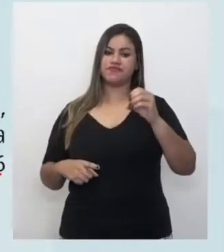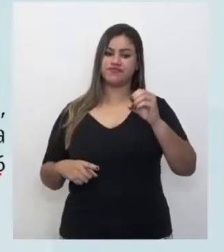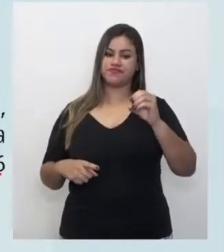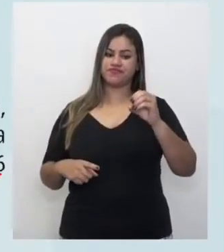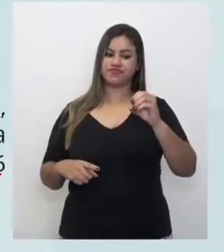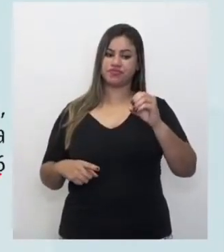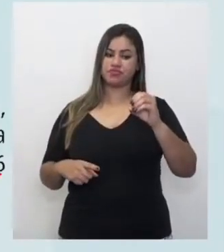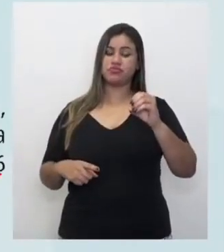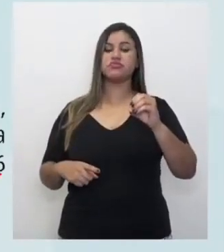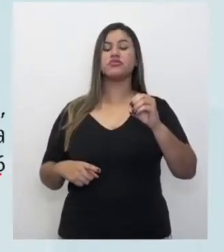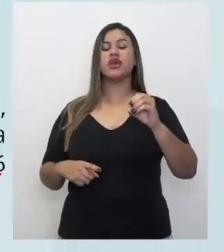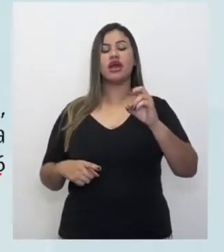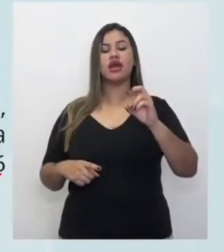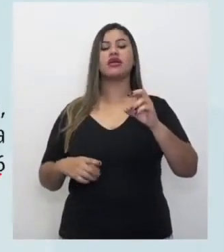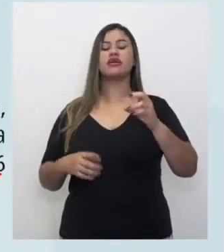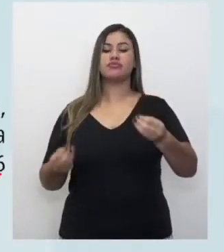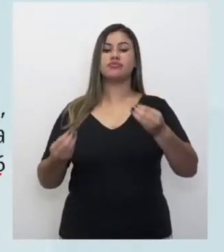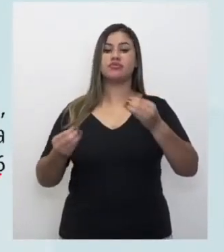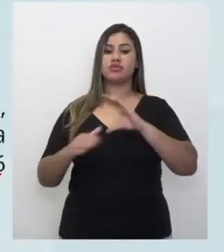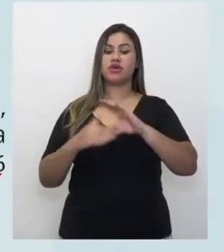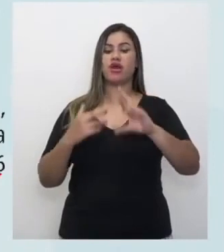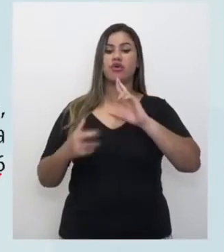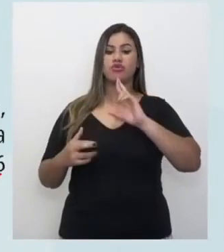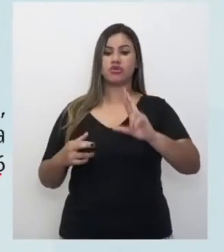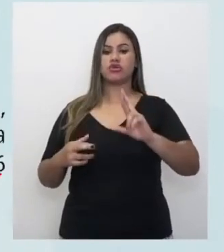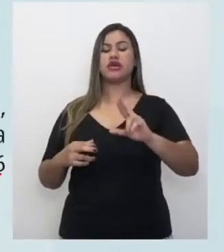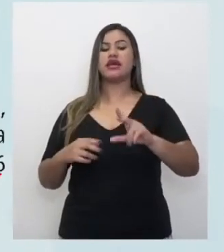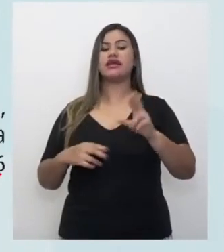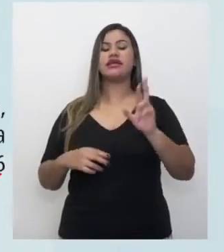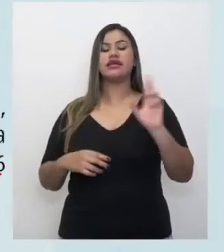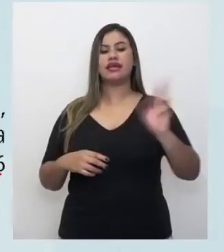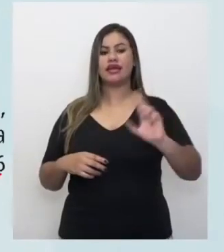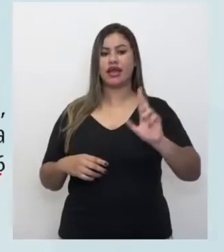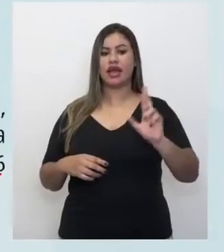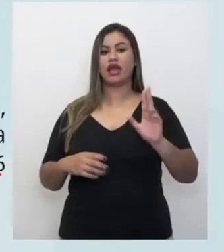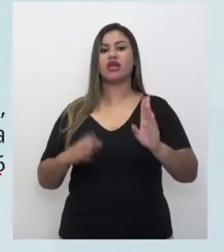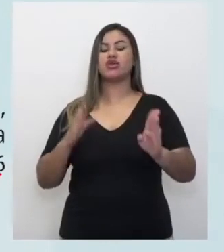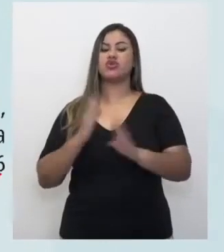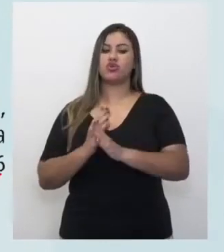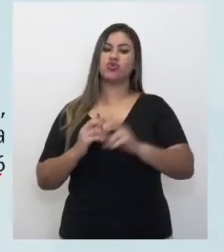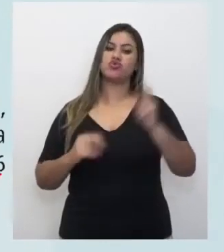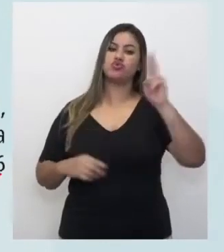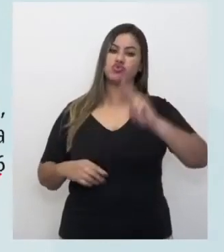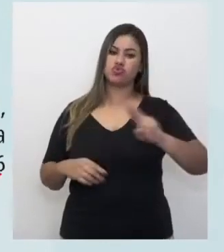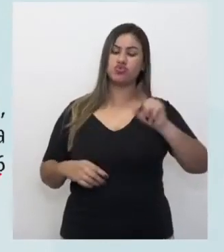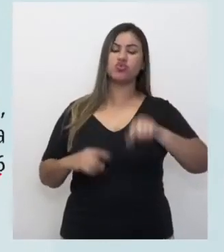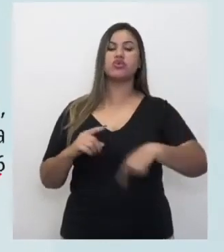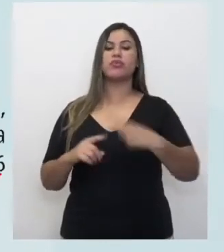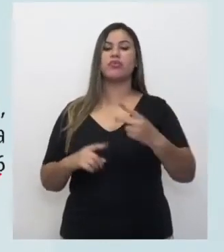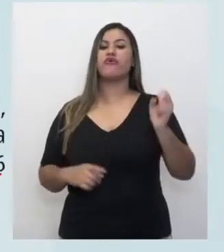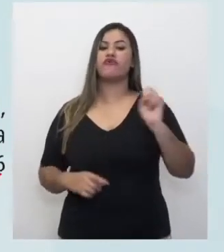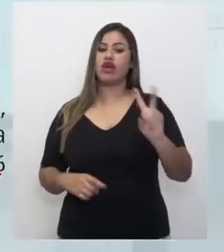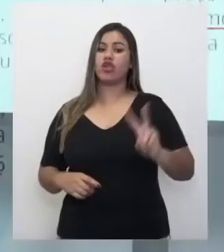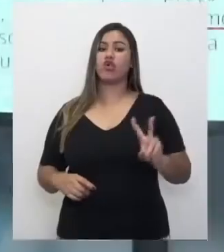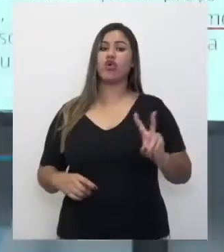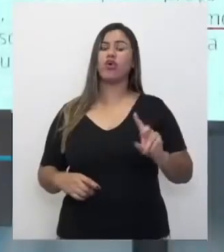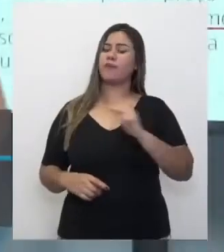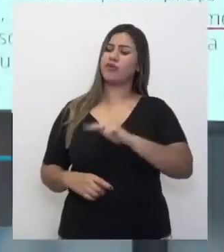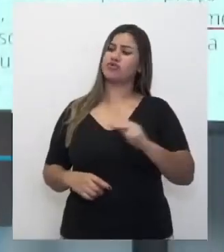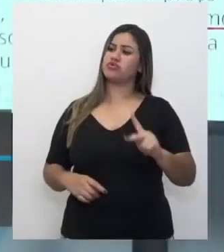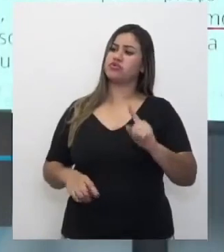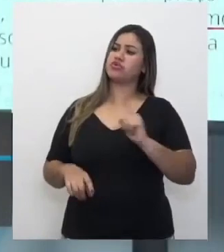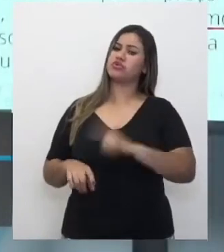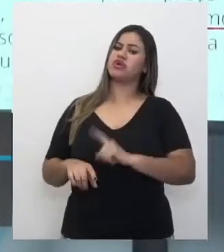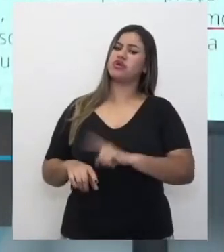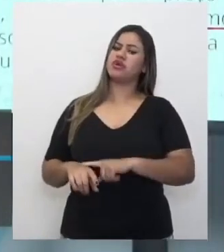o preço para mim em reais. Então, primeiro eu acho o consumo e depois esse consumo com o valor dele, tá bom? Então, professora Inês, eles